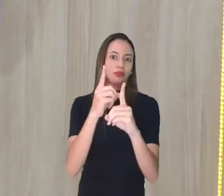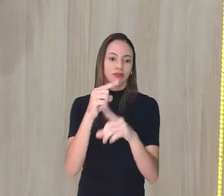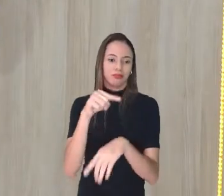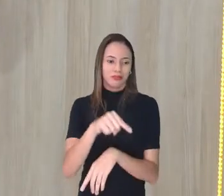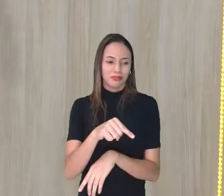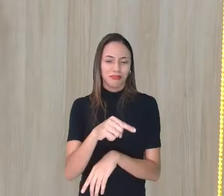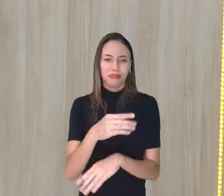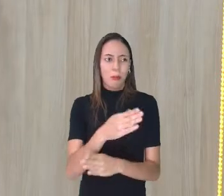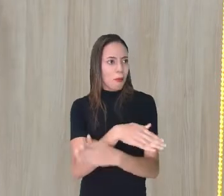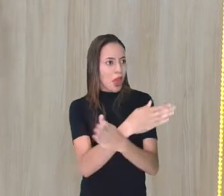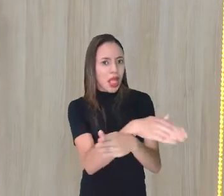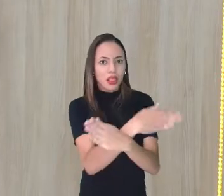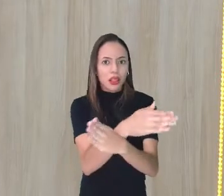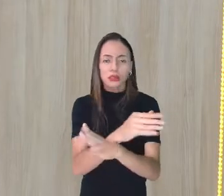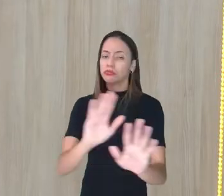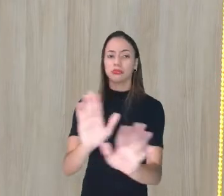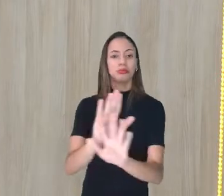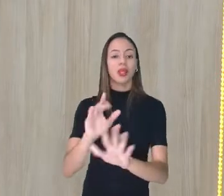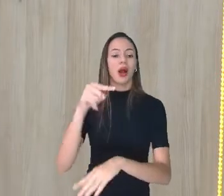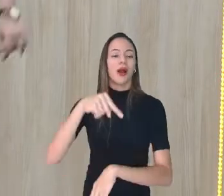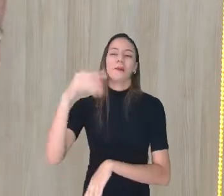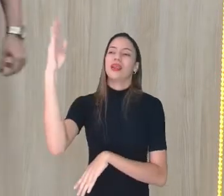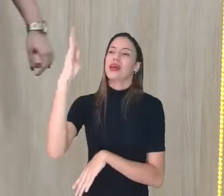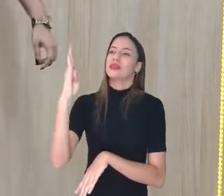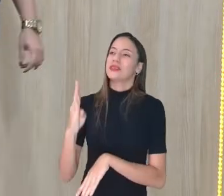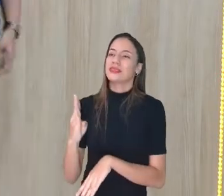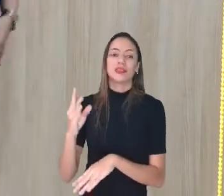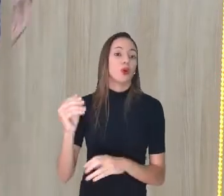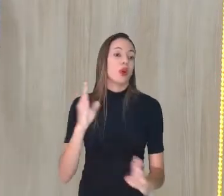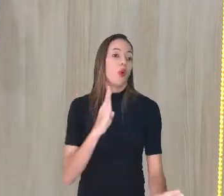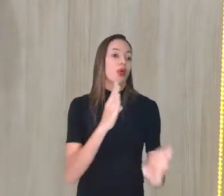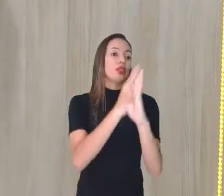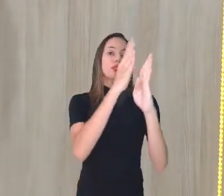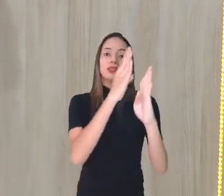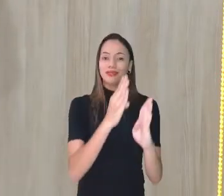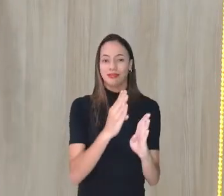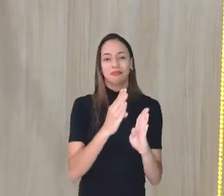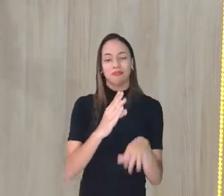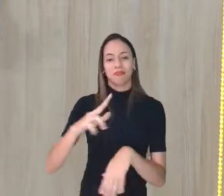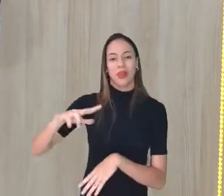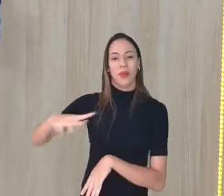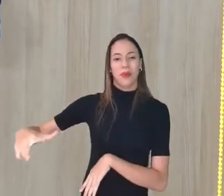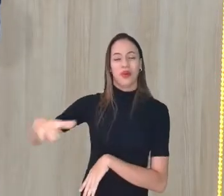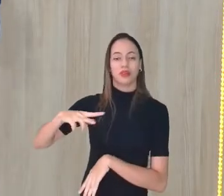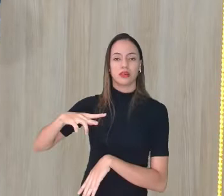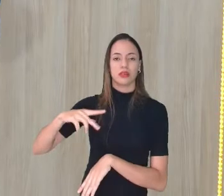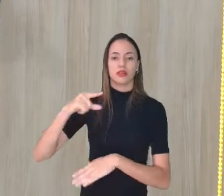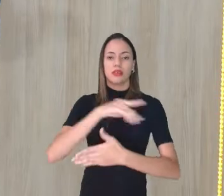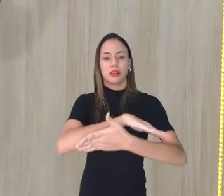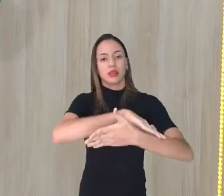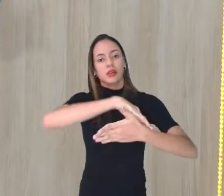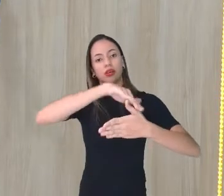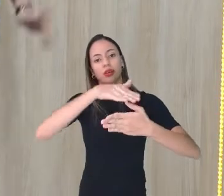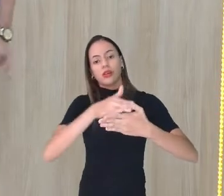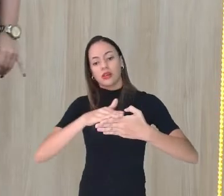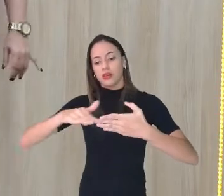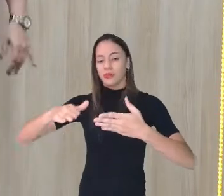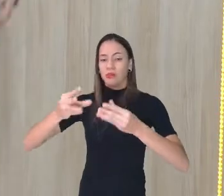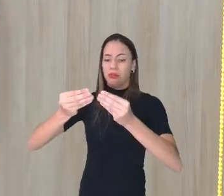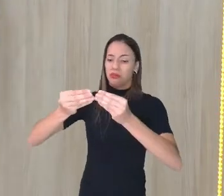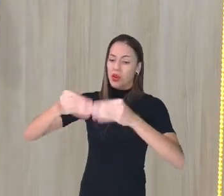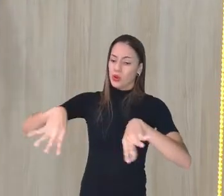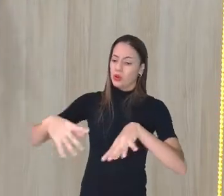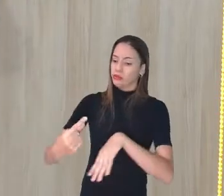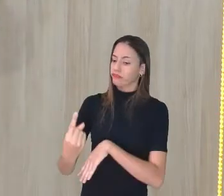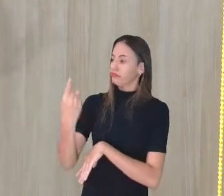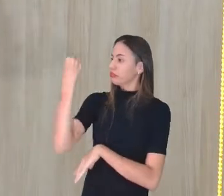perdido, na verdade. Pois é. Mas o Brasil que foi achado pelos portugueses. Essa Mata Atlântica, coitada, está sendo devastada desde lá. E